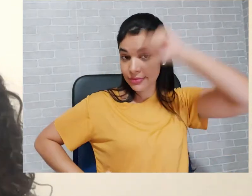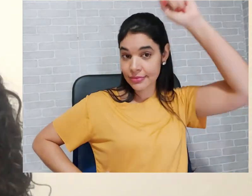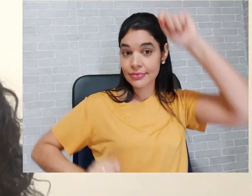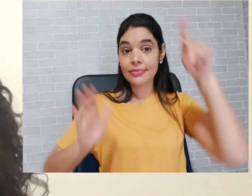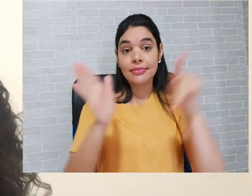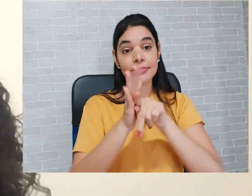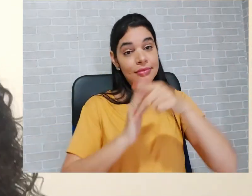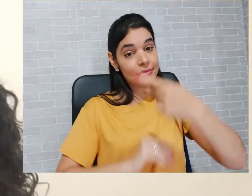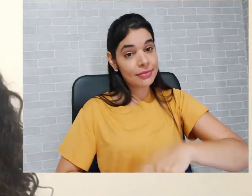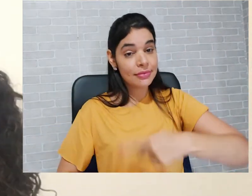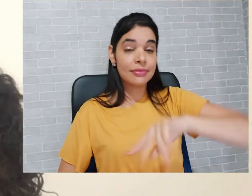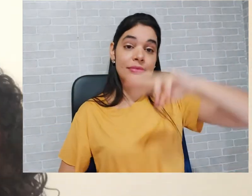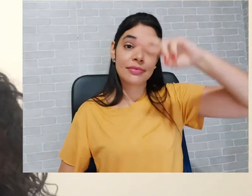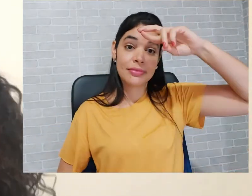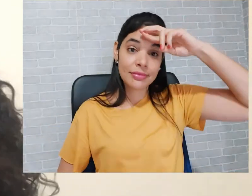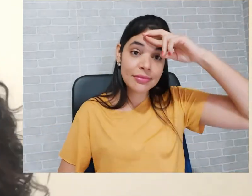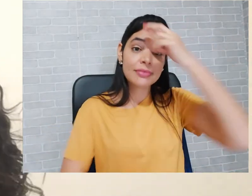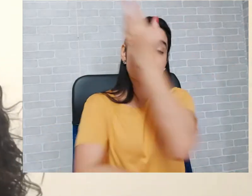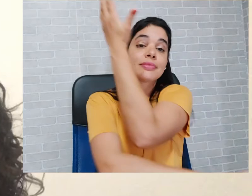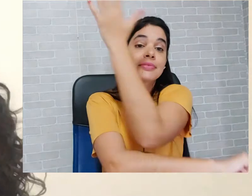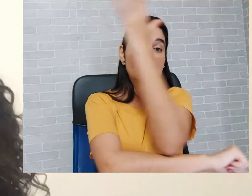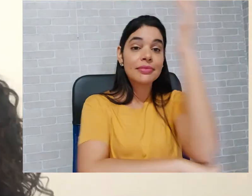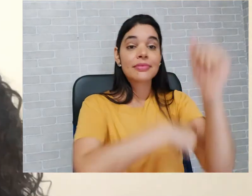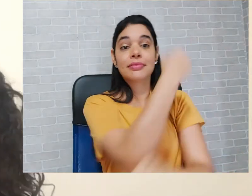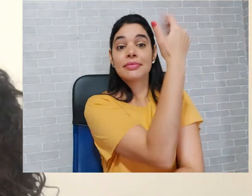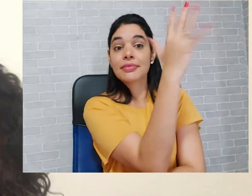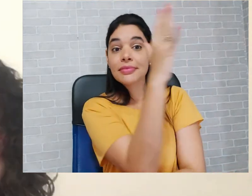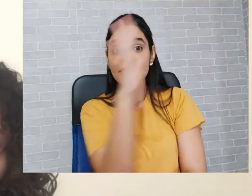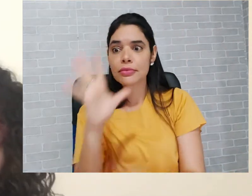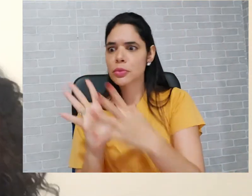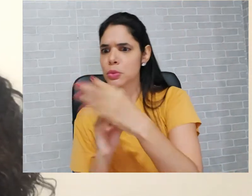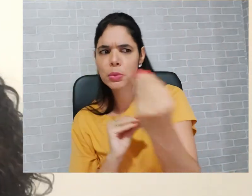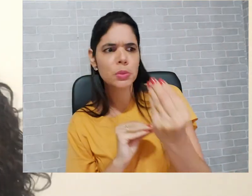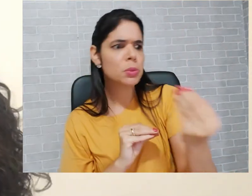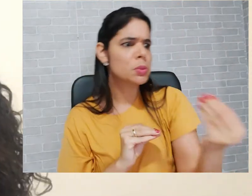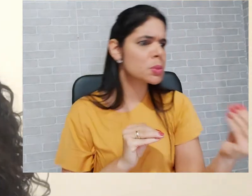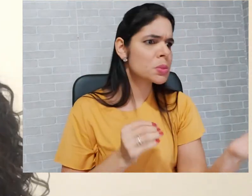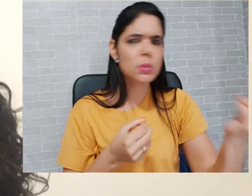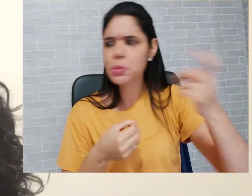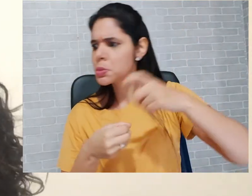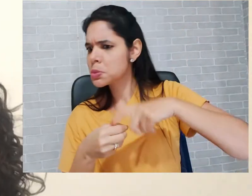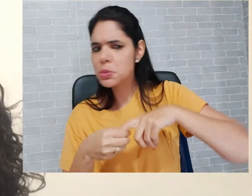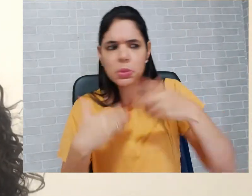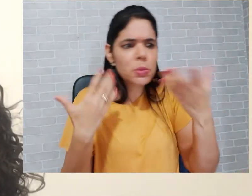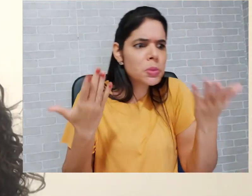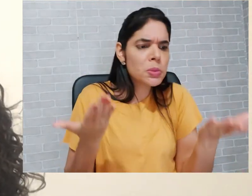nossas lendas, o Mapinguari, que tem a ver com floresta, está perdido, né?